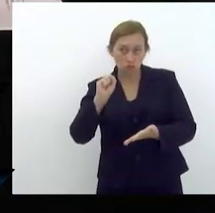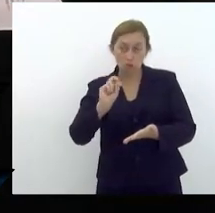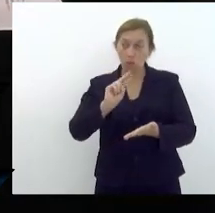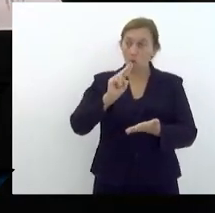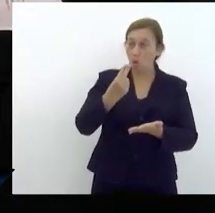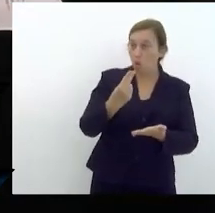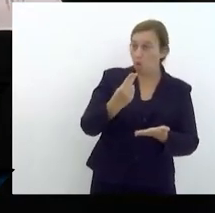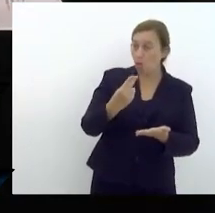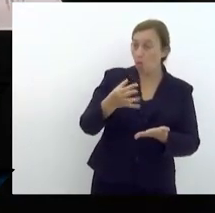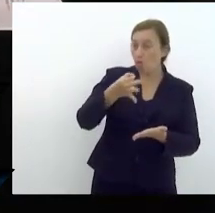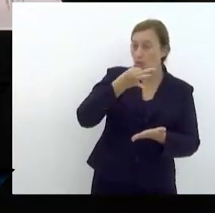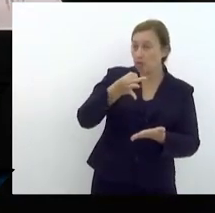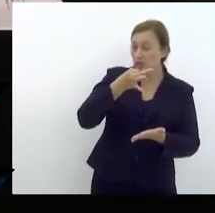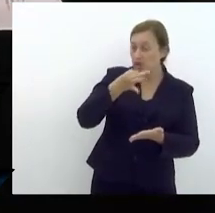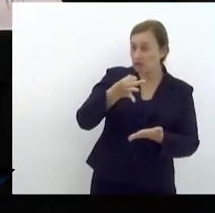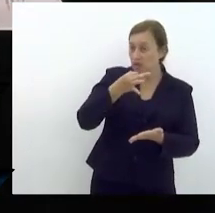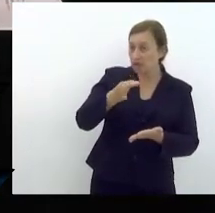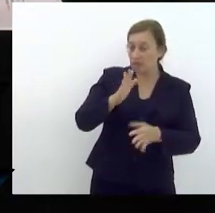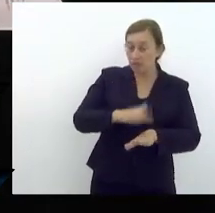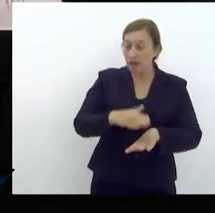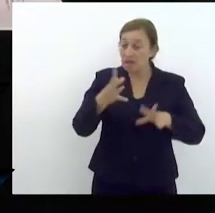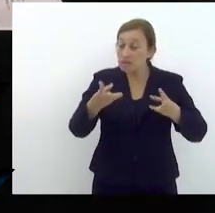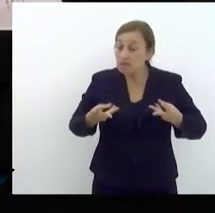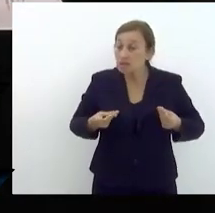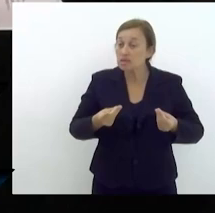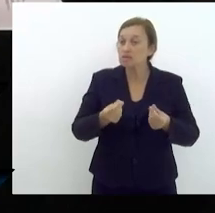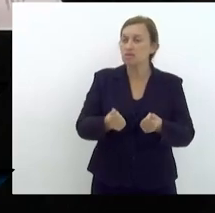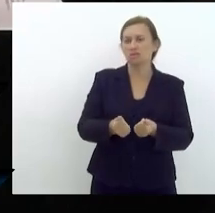personalidades mais sensíveis